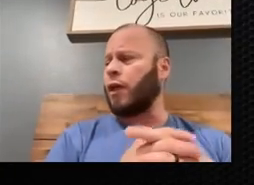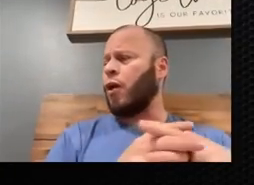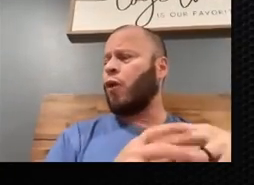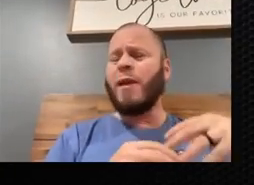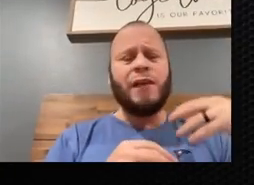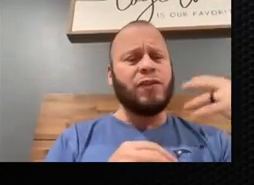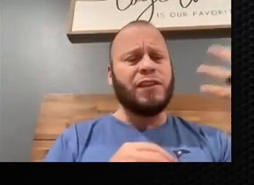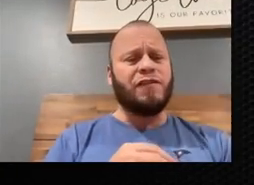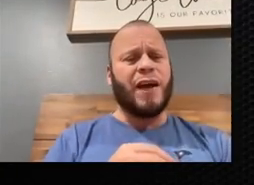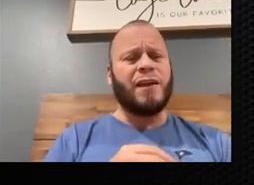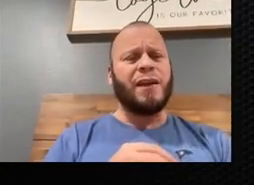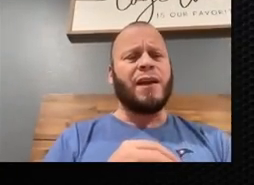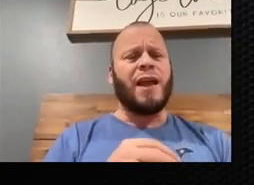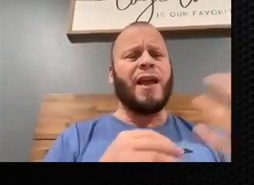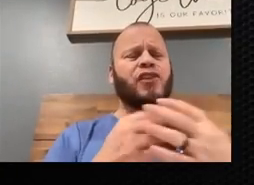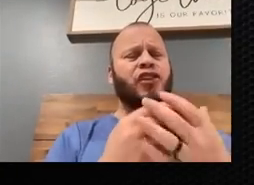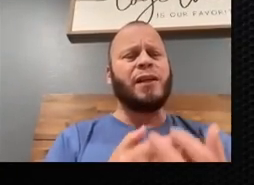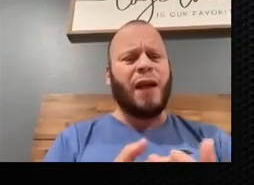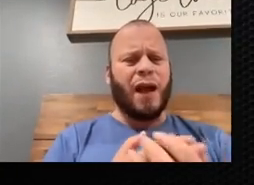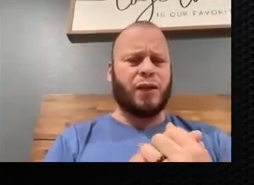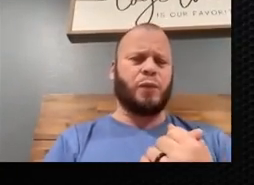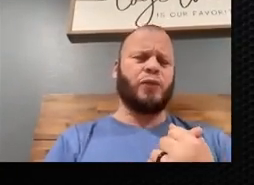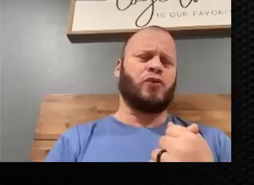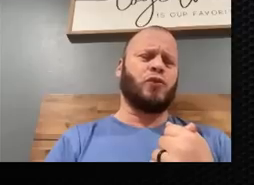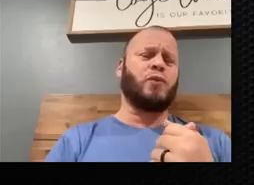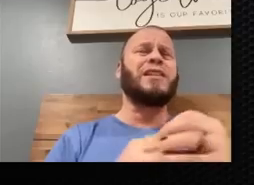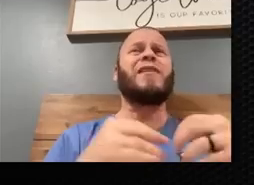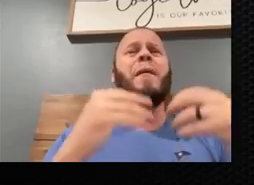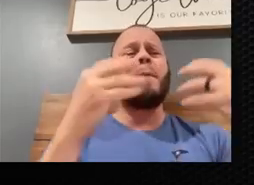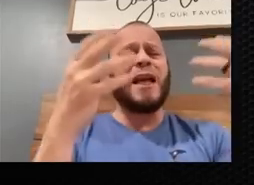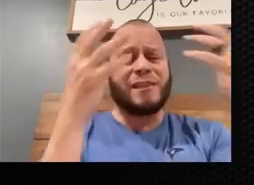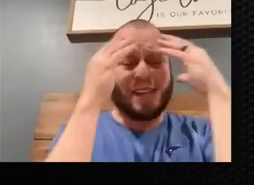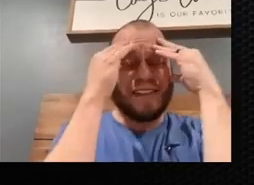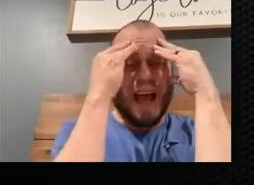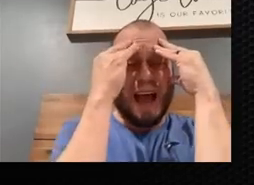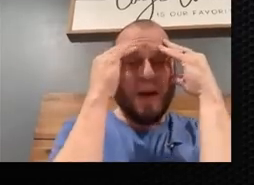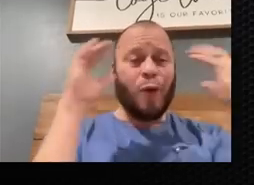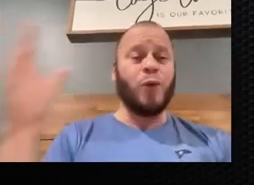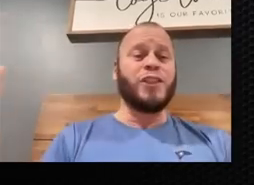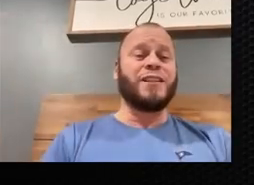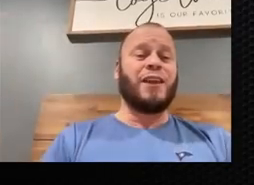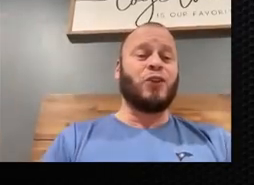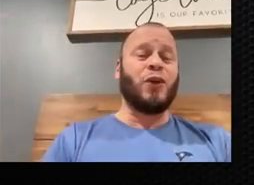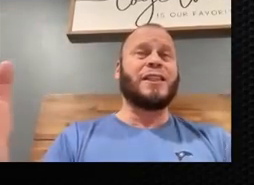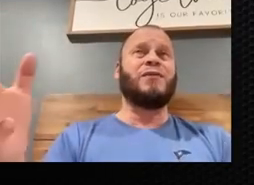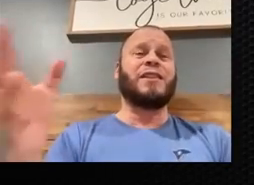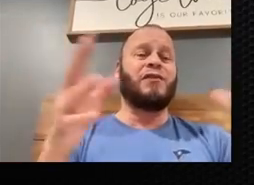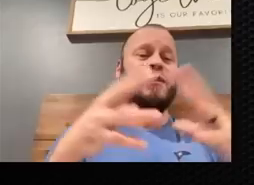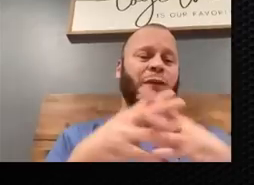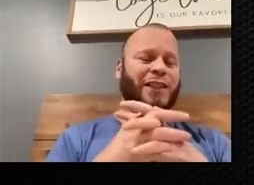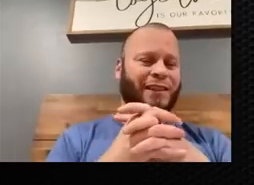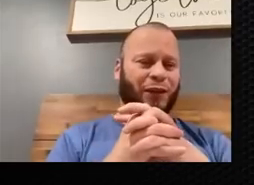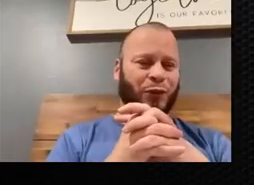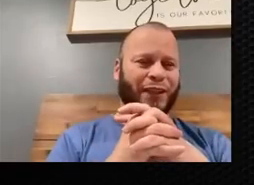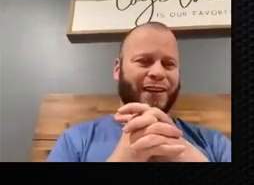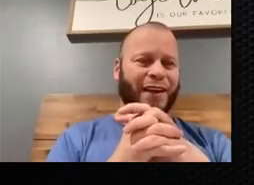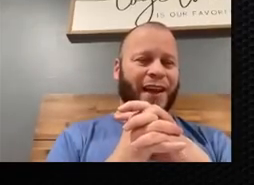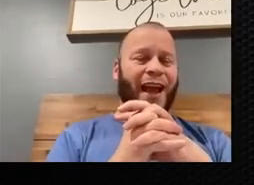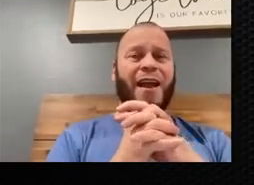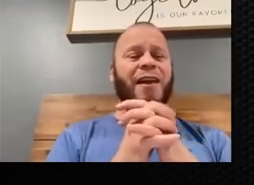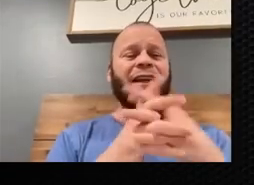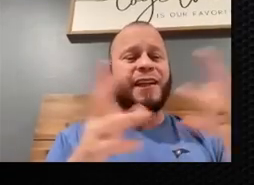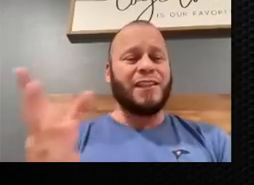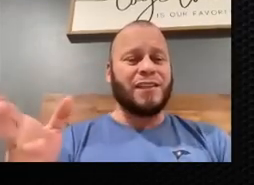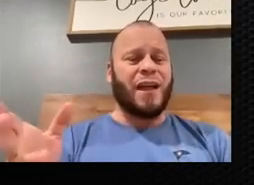ditadura, como é que você vai xingar as pessoas? Como é você vai ameaçar o ditador se você vive numa ditadura?